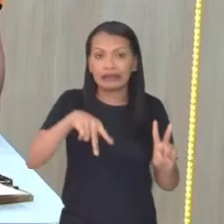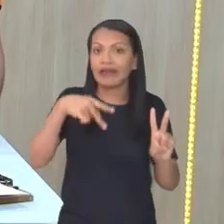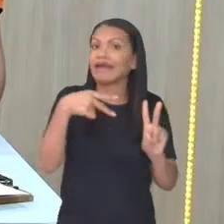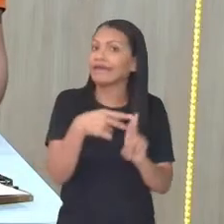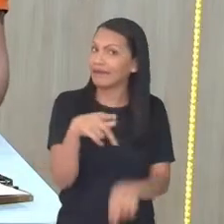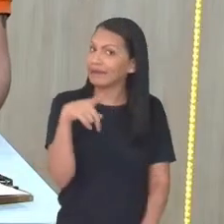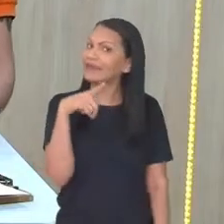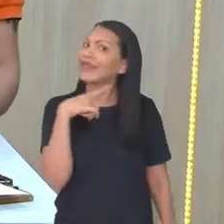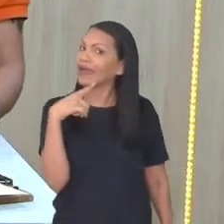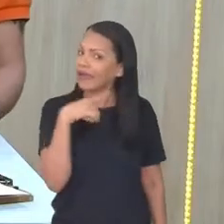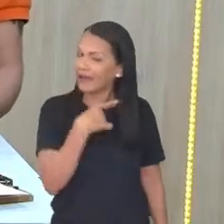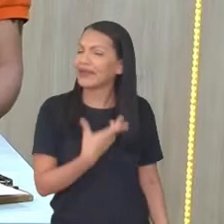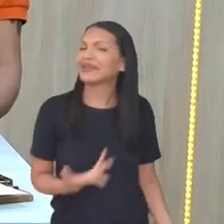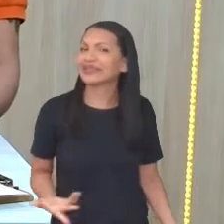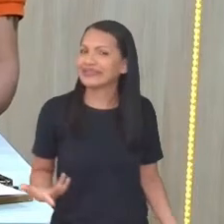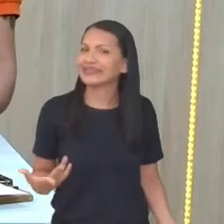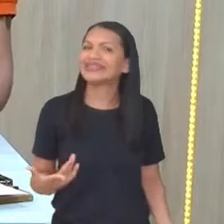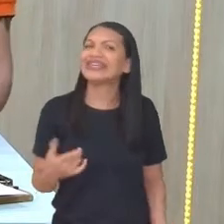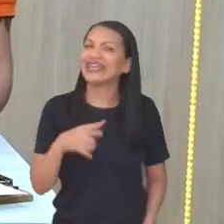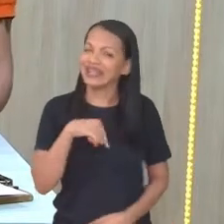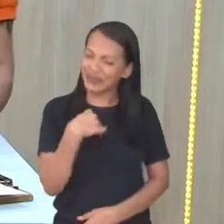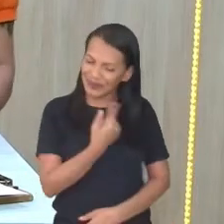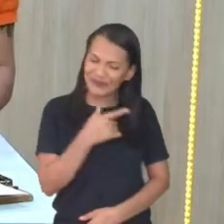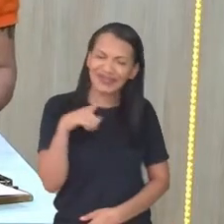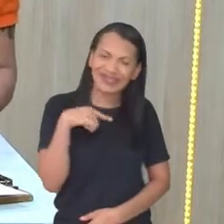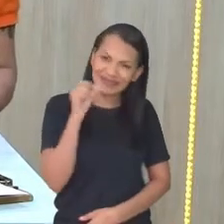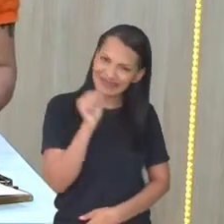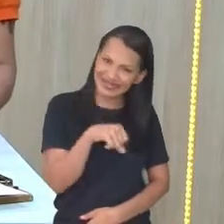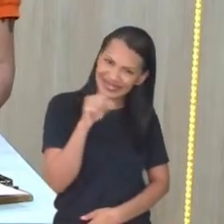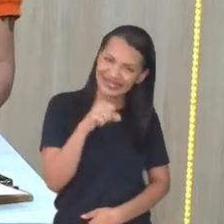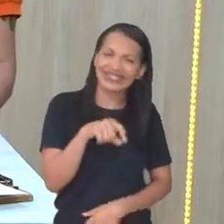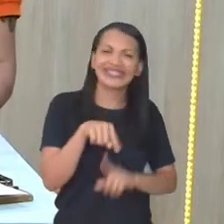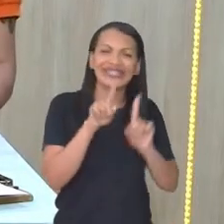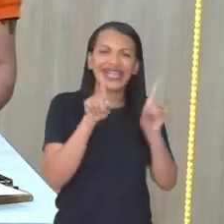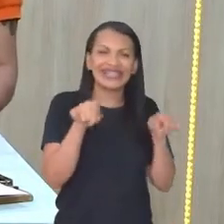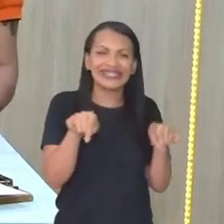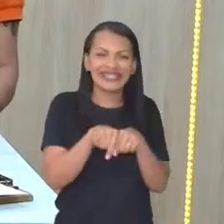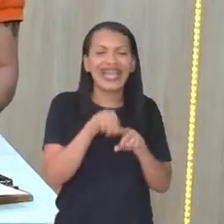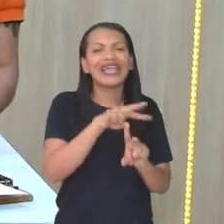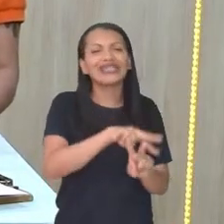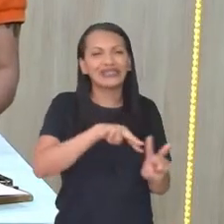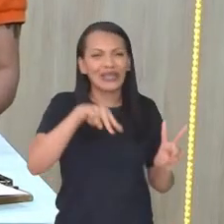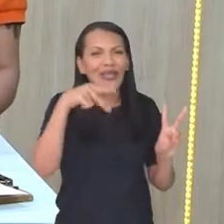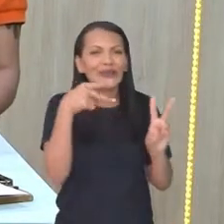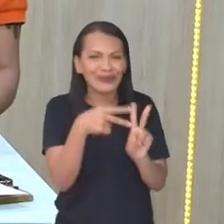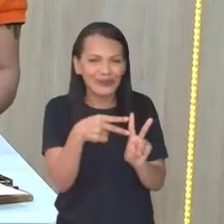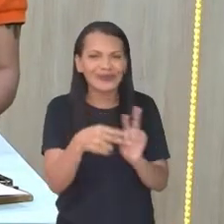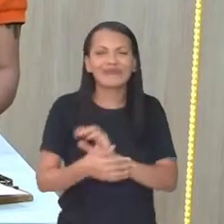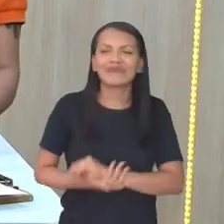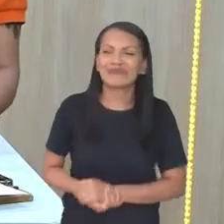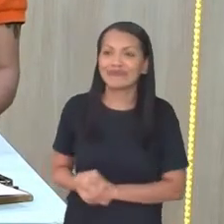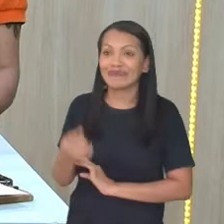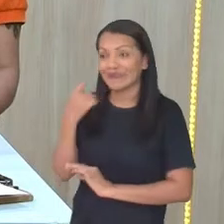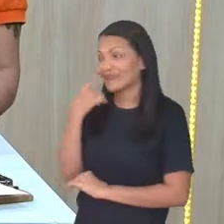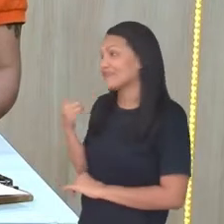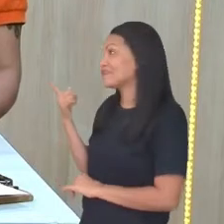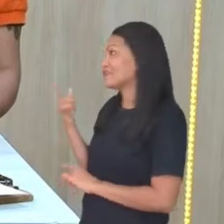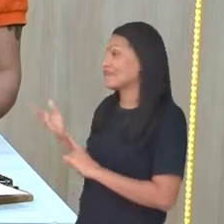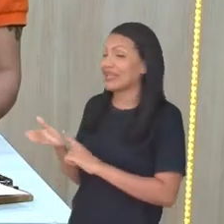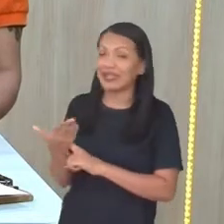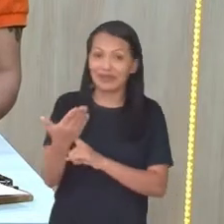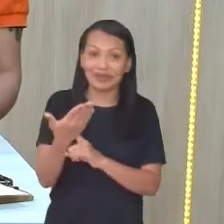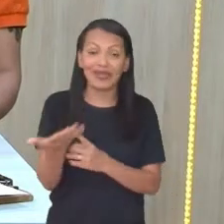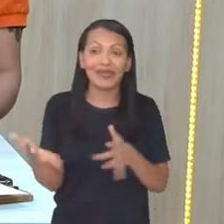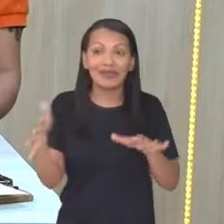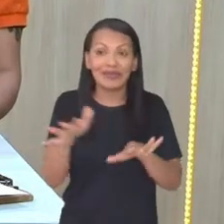Olha, ideias temos. Falando também nesses aparelhos que são tecnológicos e de acessibilidade, eu trouxe aqui